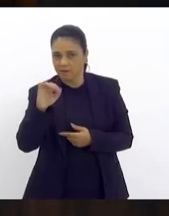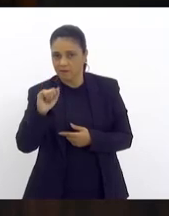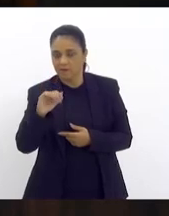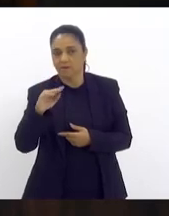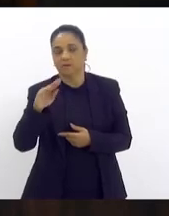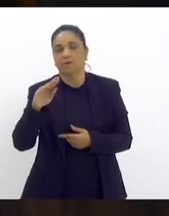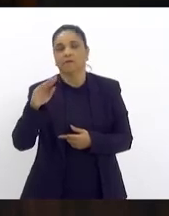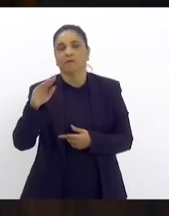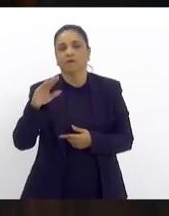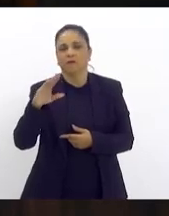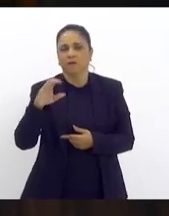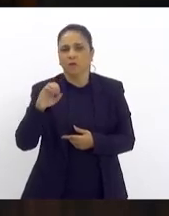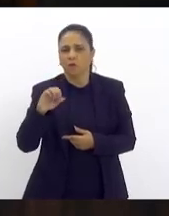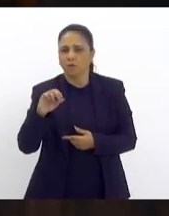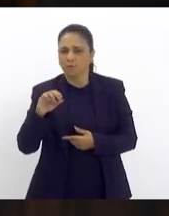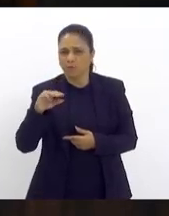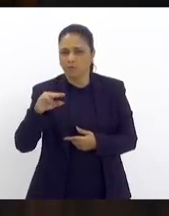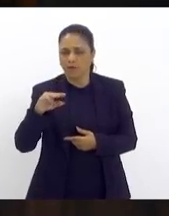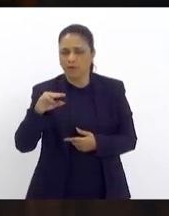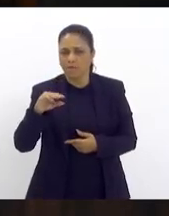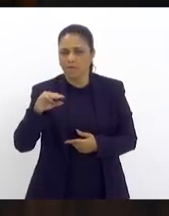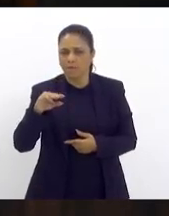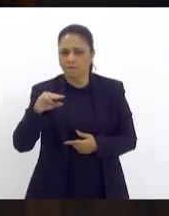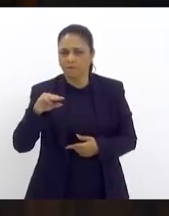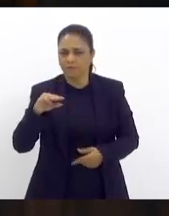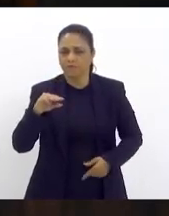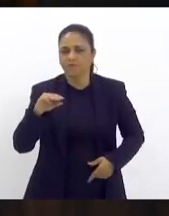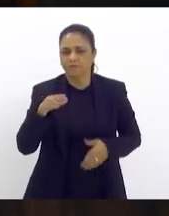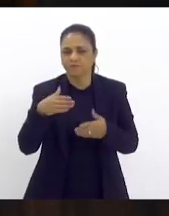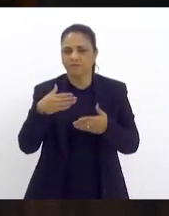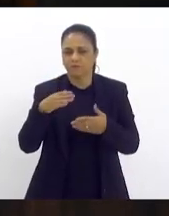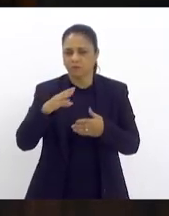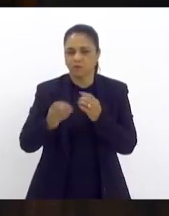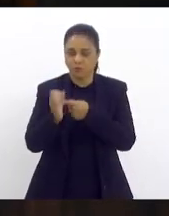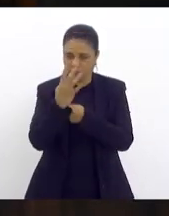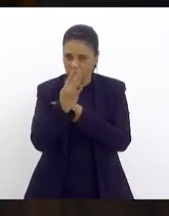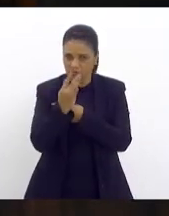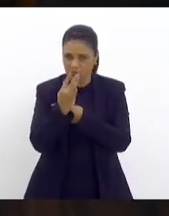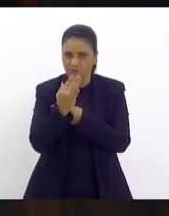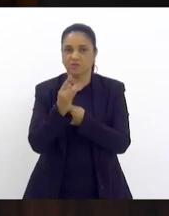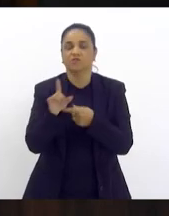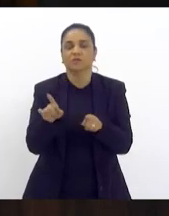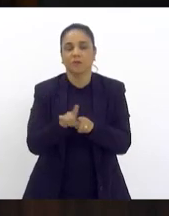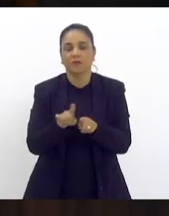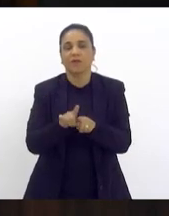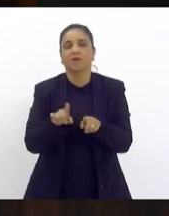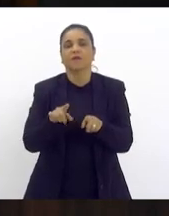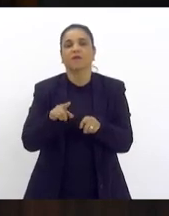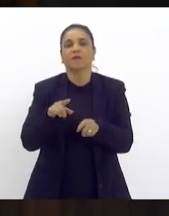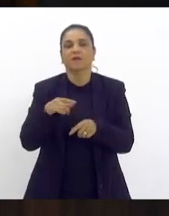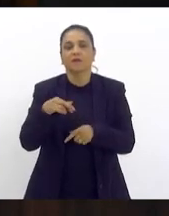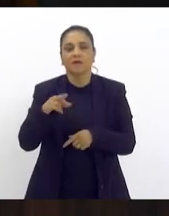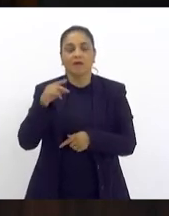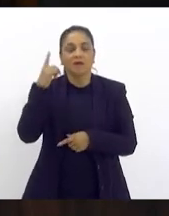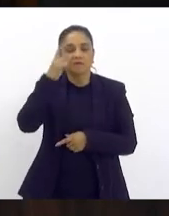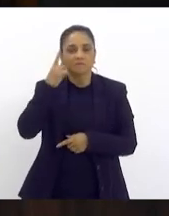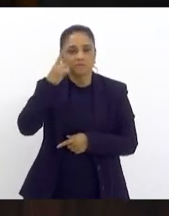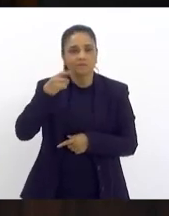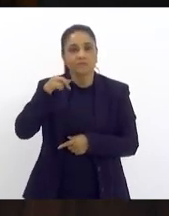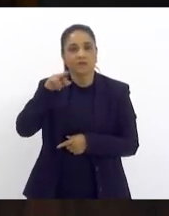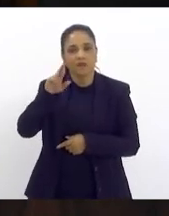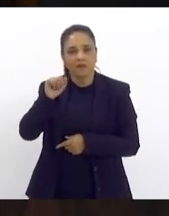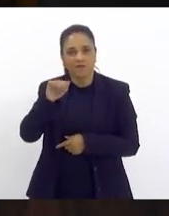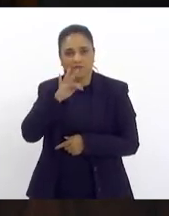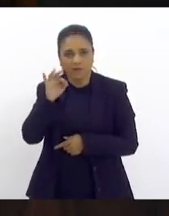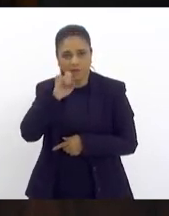Caxias Parecida da comissão de indicação Legislativa favorável relatou Deputado Rafael do Gordo em discussão